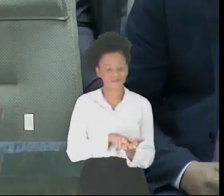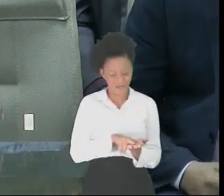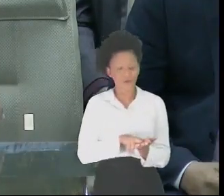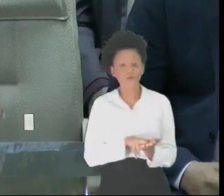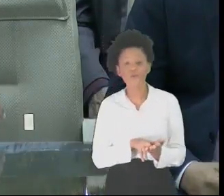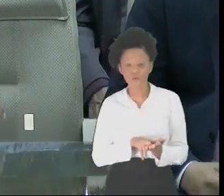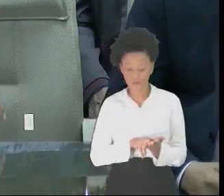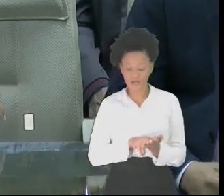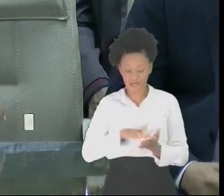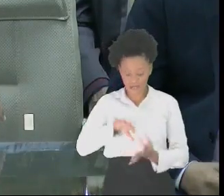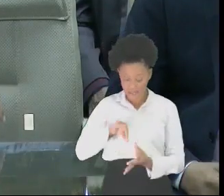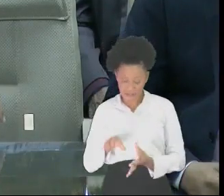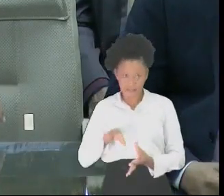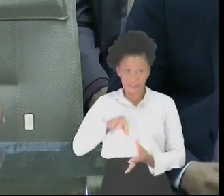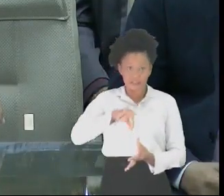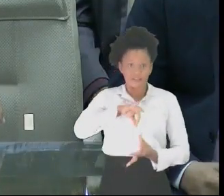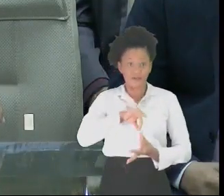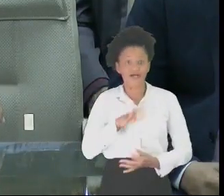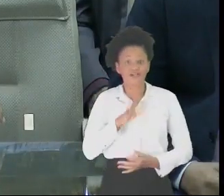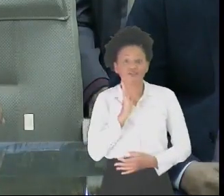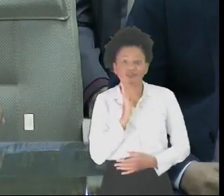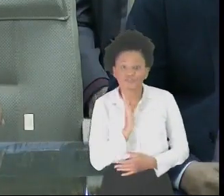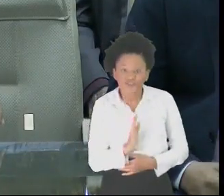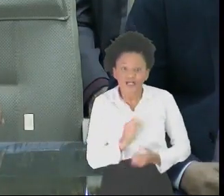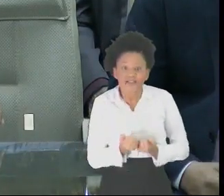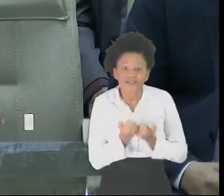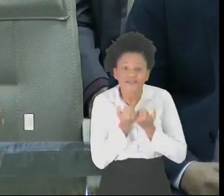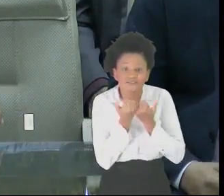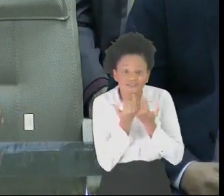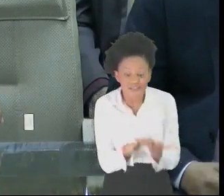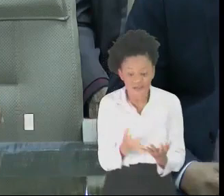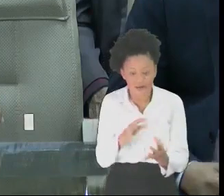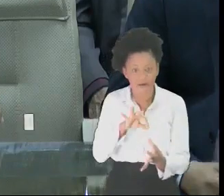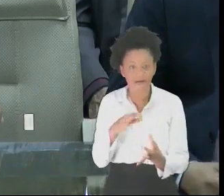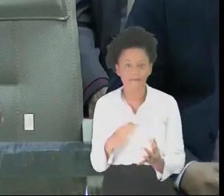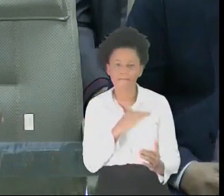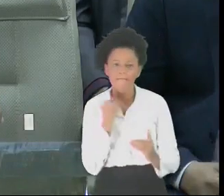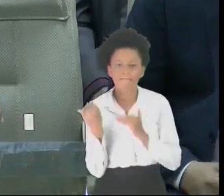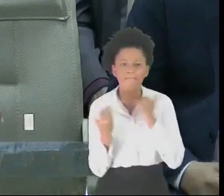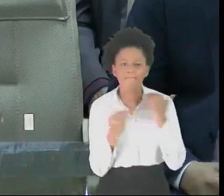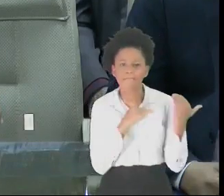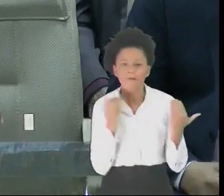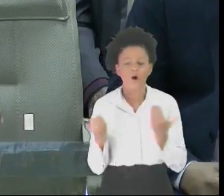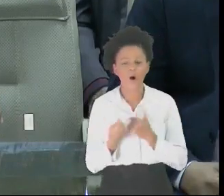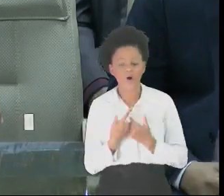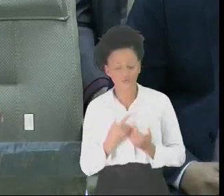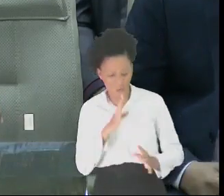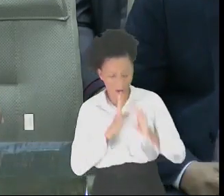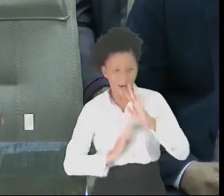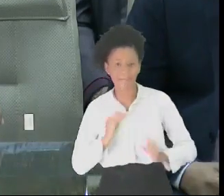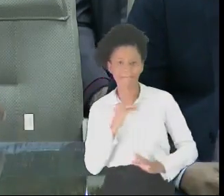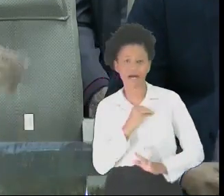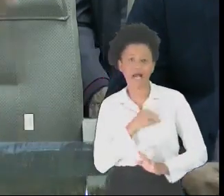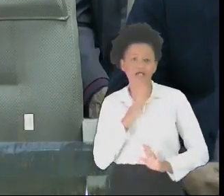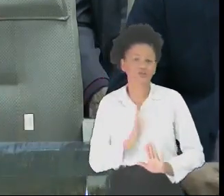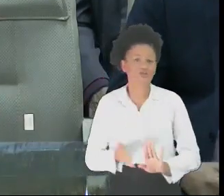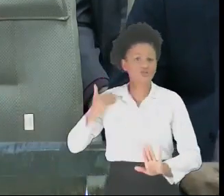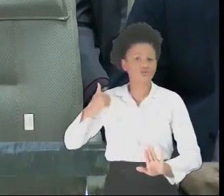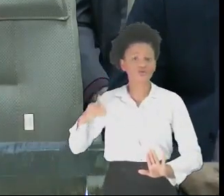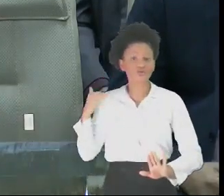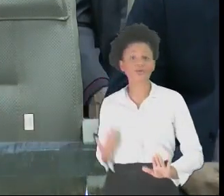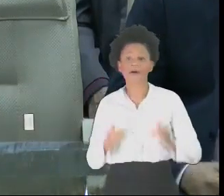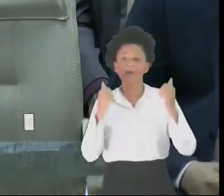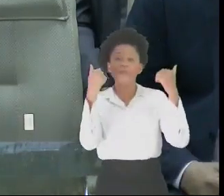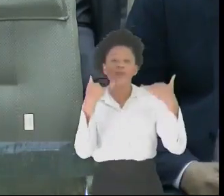já aconteceu. E vos vivificou, estando vós mortos em ofensas. Isso aí já passou. Mas quando fala